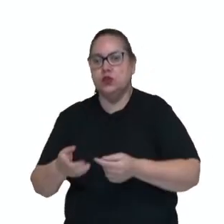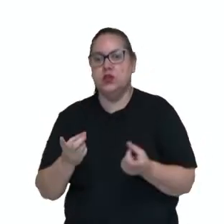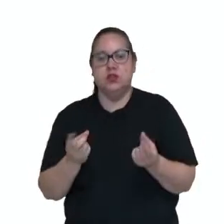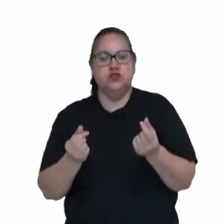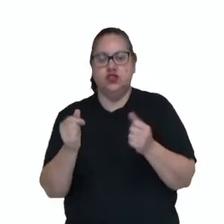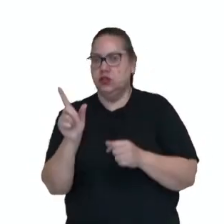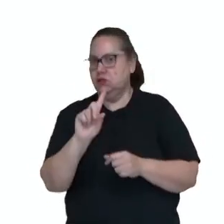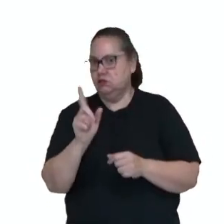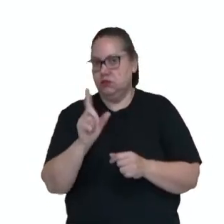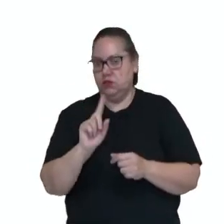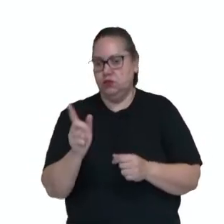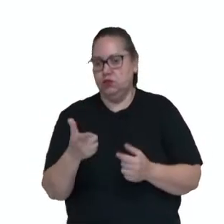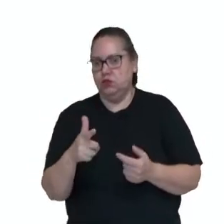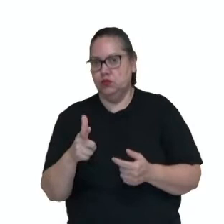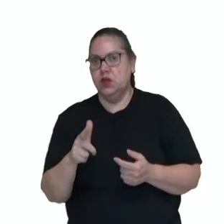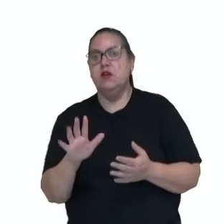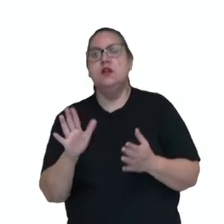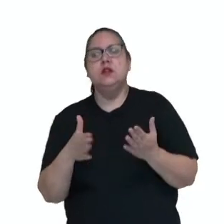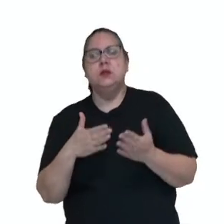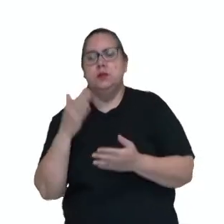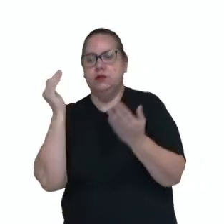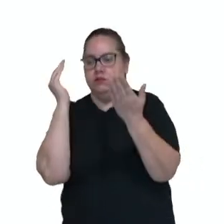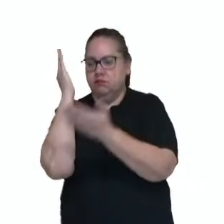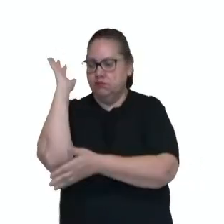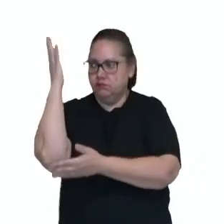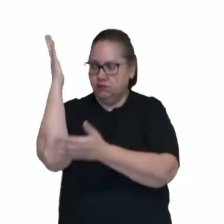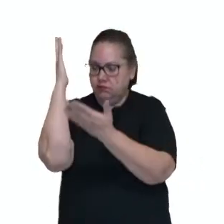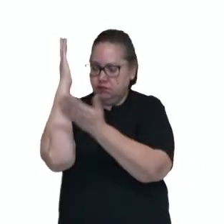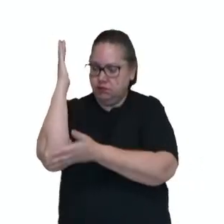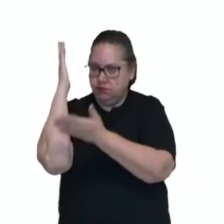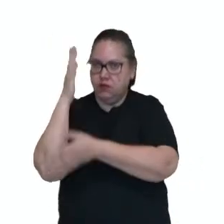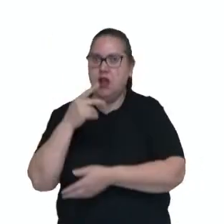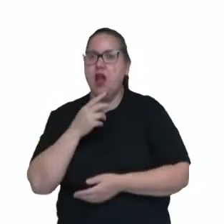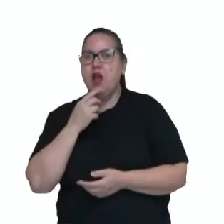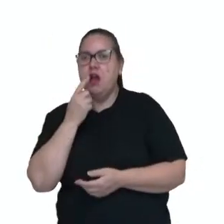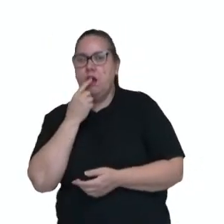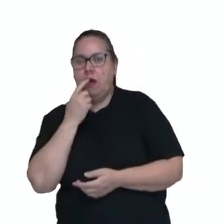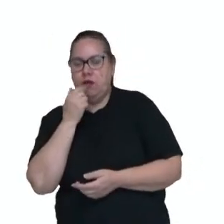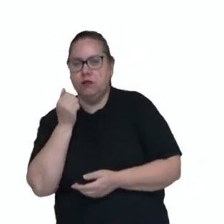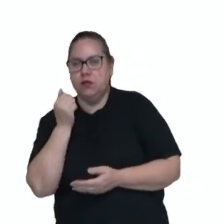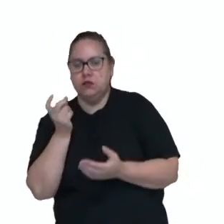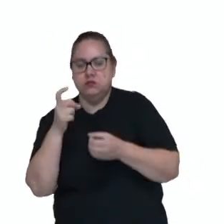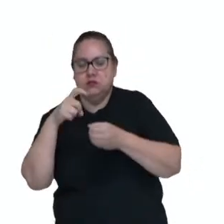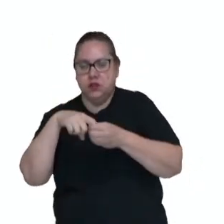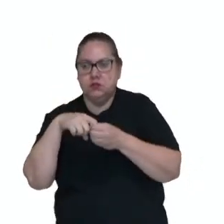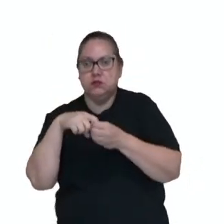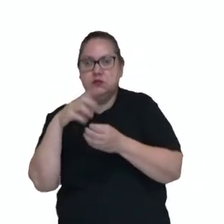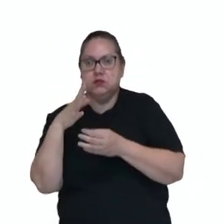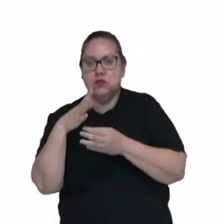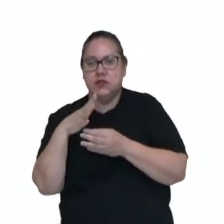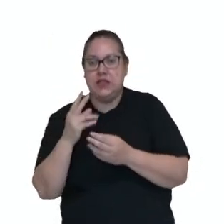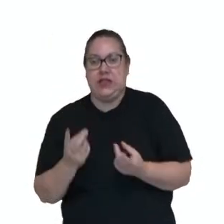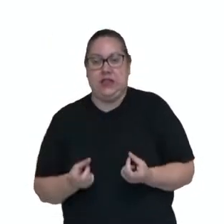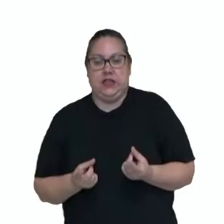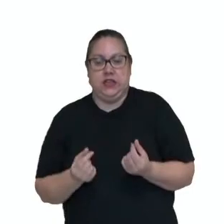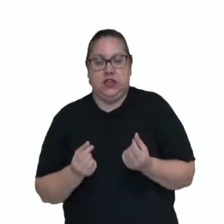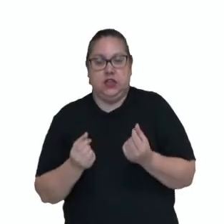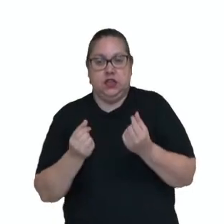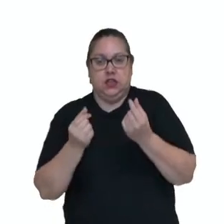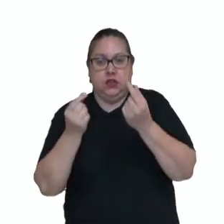de obra para explorar o pau-brasil, uma árvore de cor avermelhada, a parte interna, onde era rico,